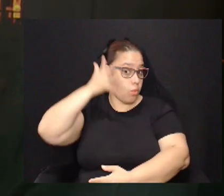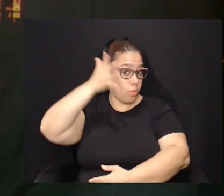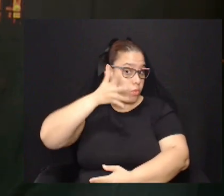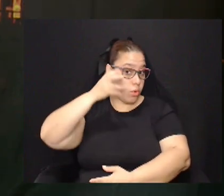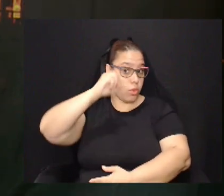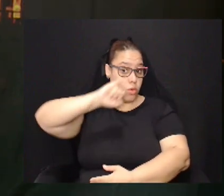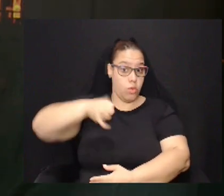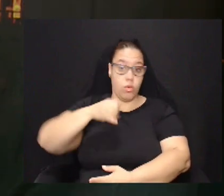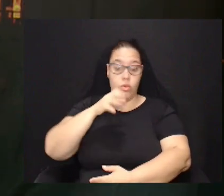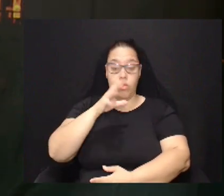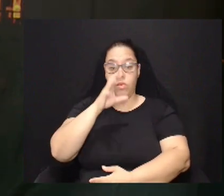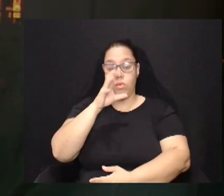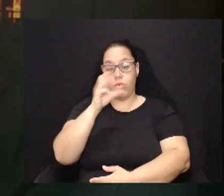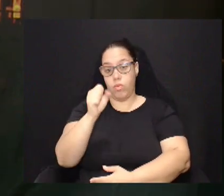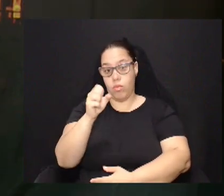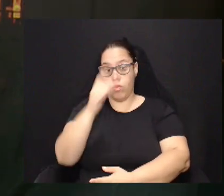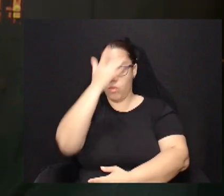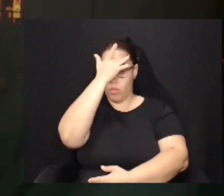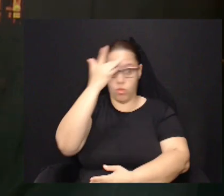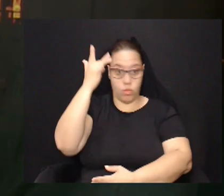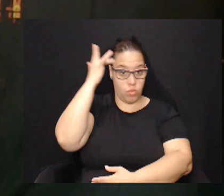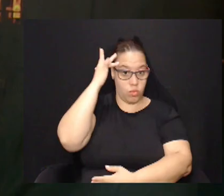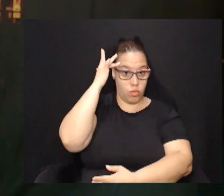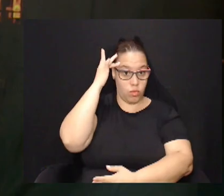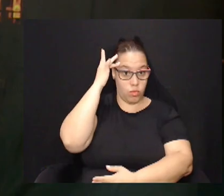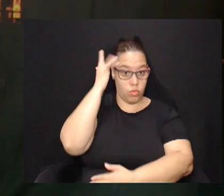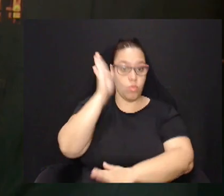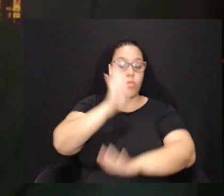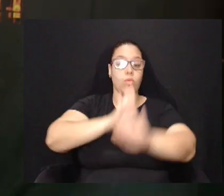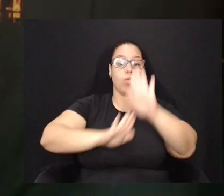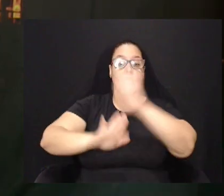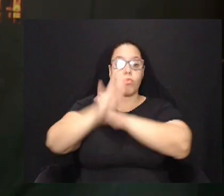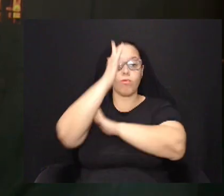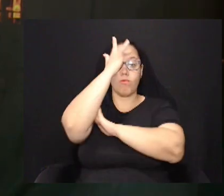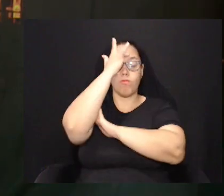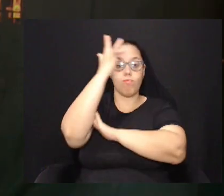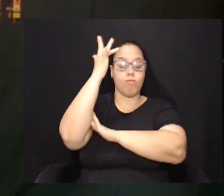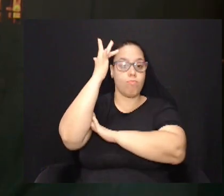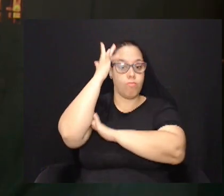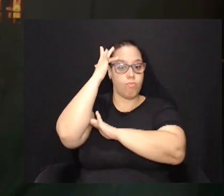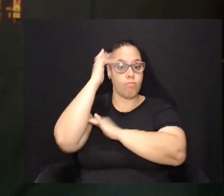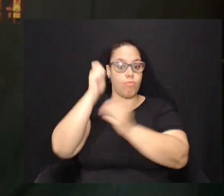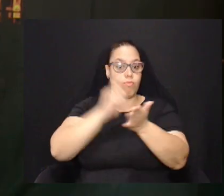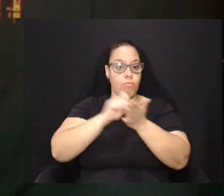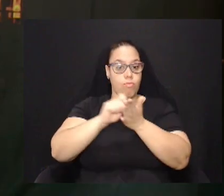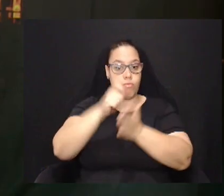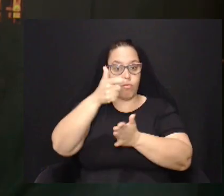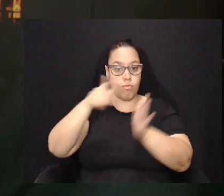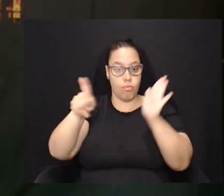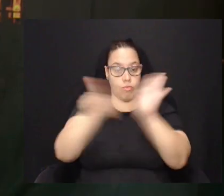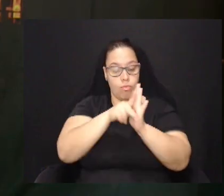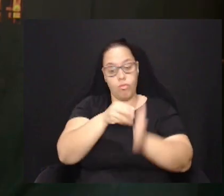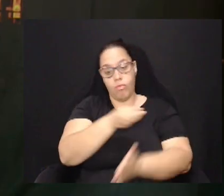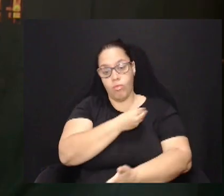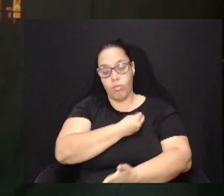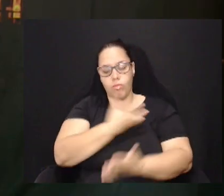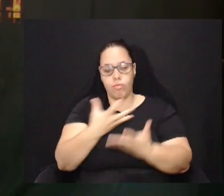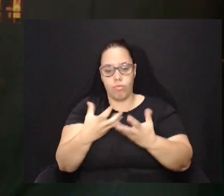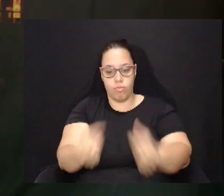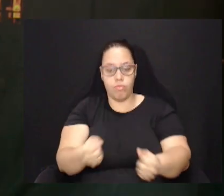sobre saúde mental. O tema é Cuidar da Mente e Reescrever a Vida. Acolhimento,